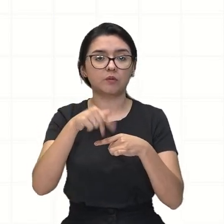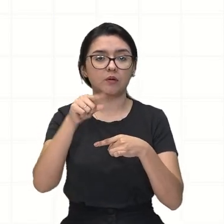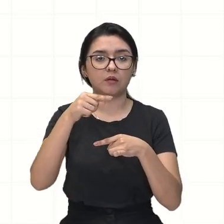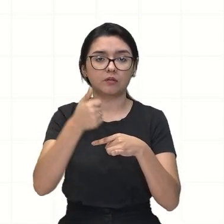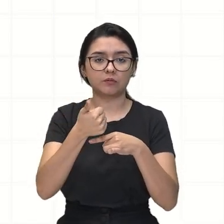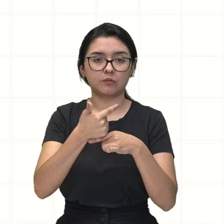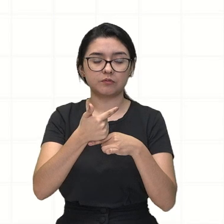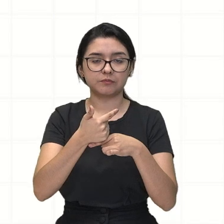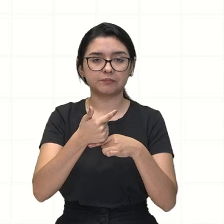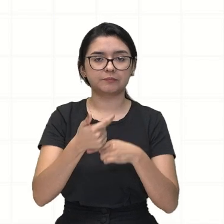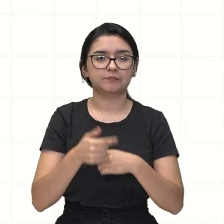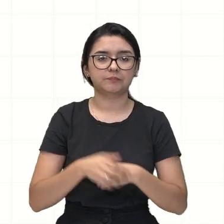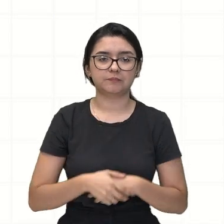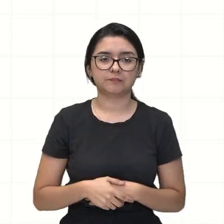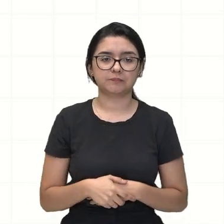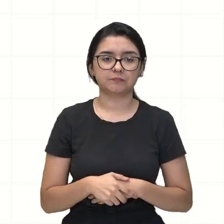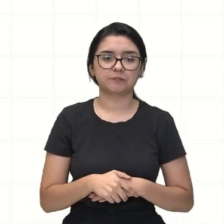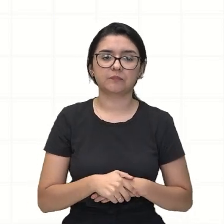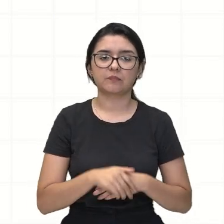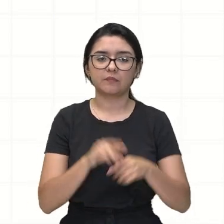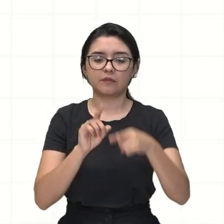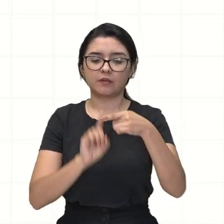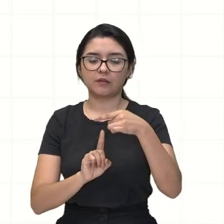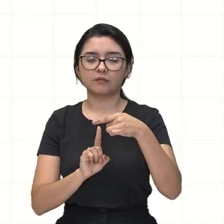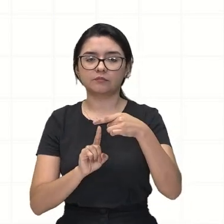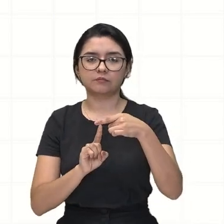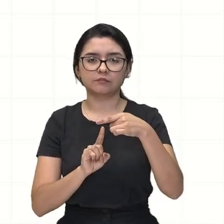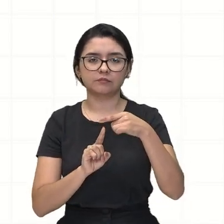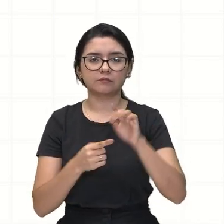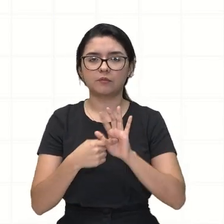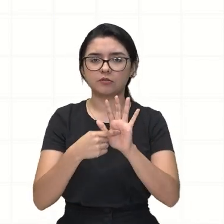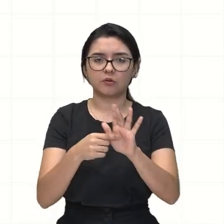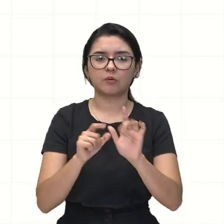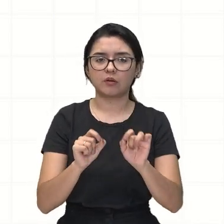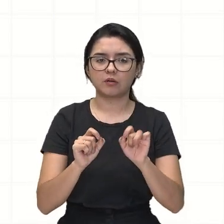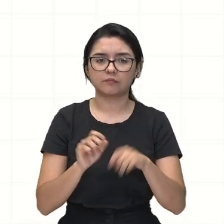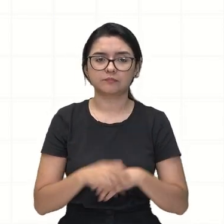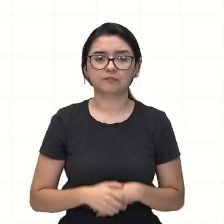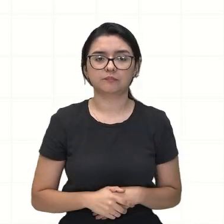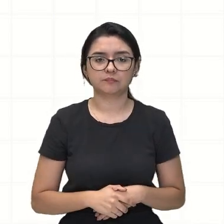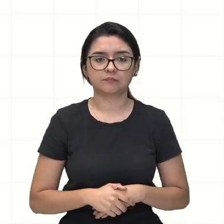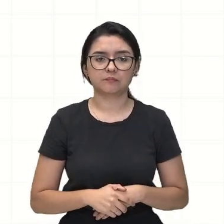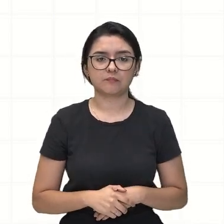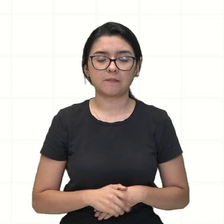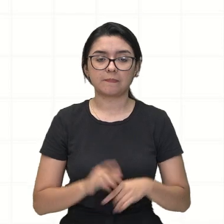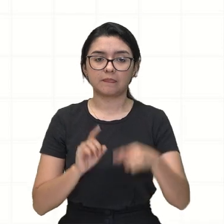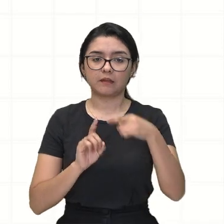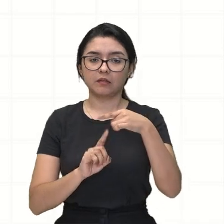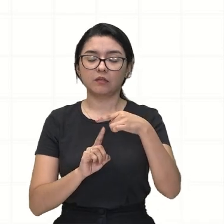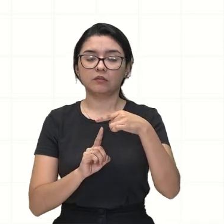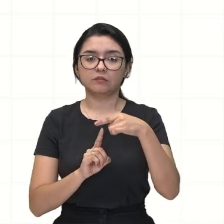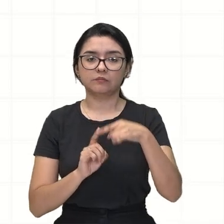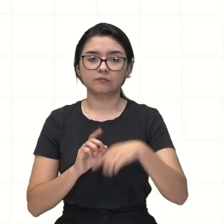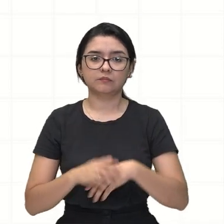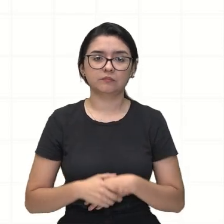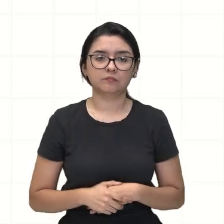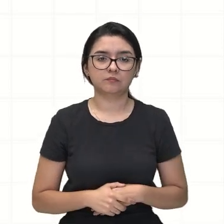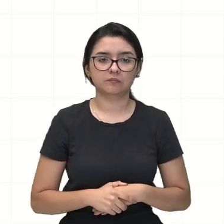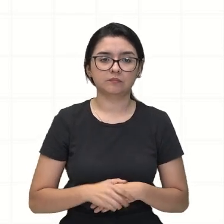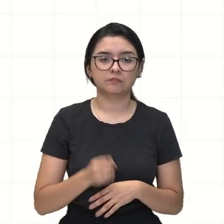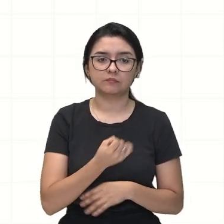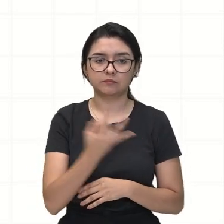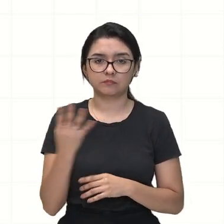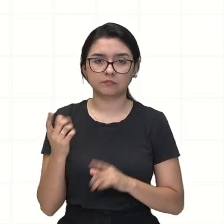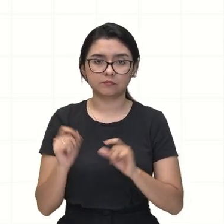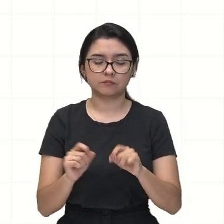12. Tá bom? E o denominador indica o que mesmo? Bora lembrar? Bom, numerador indica quantas